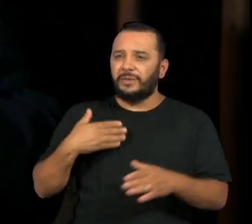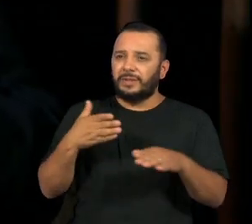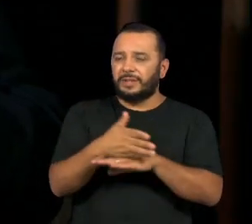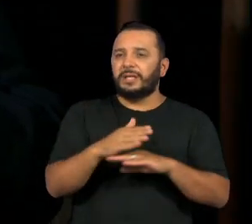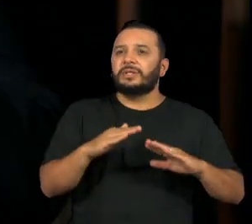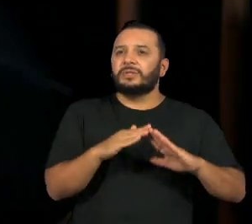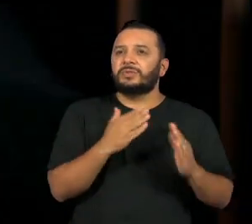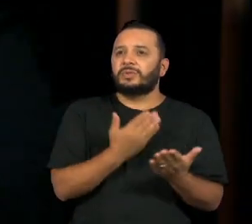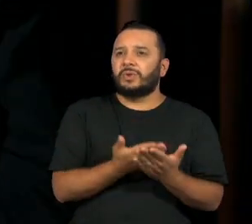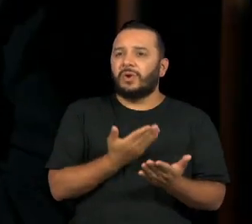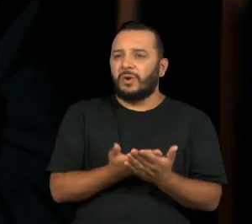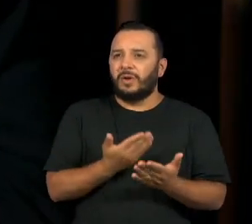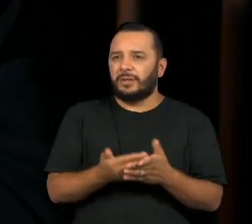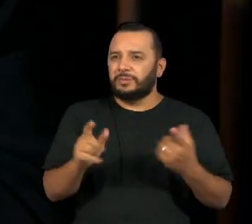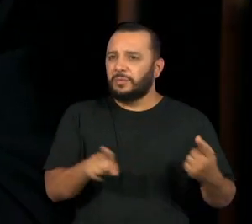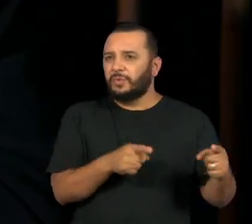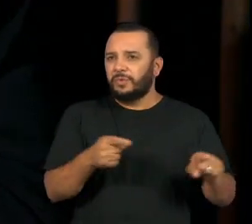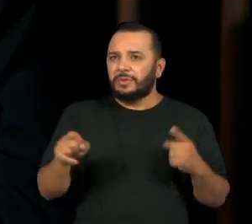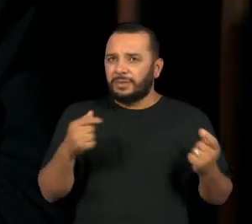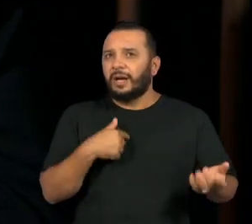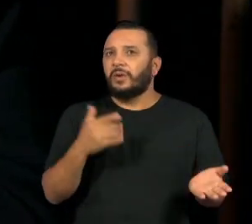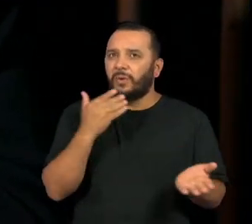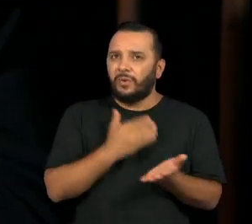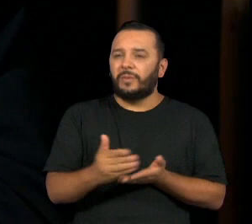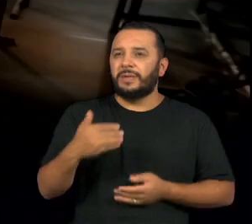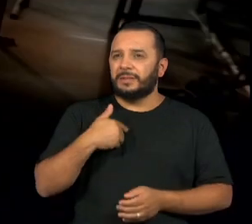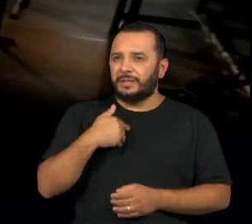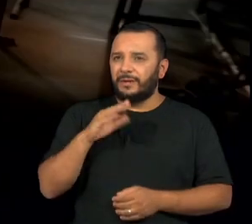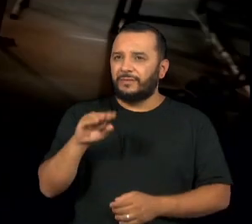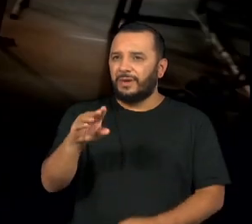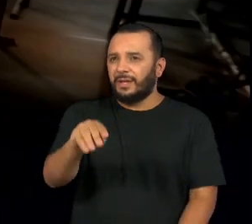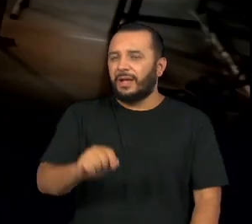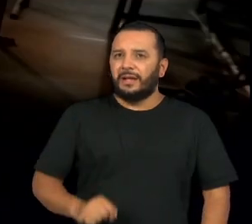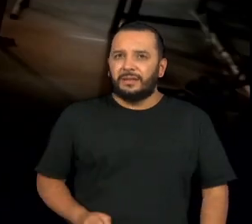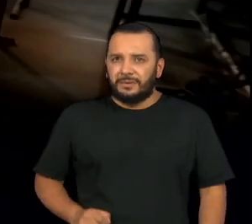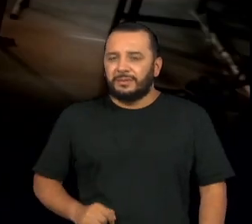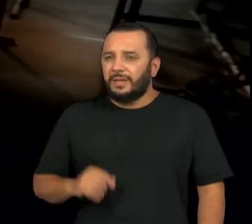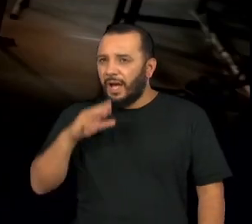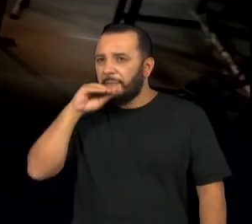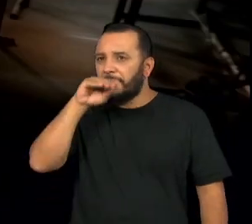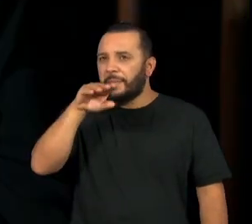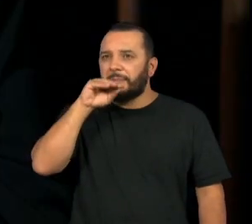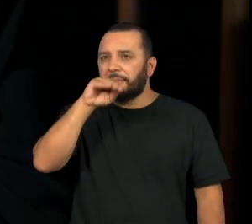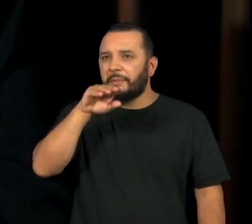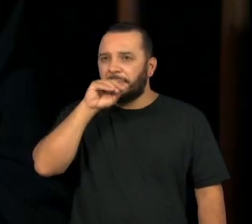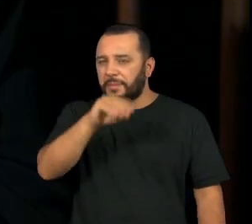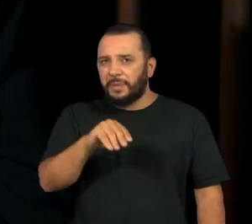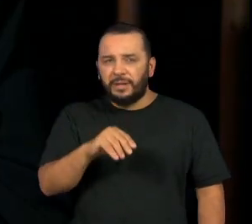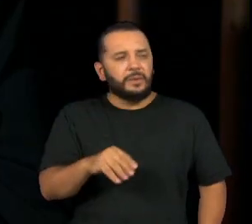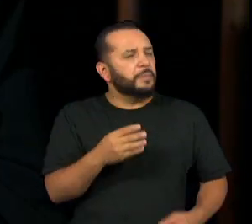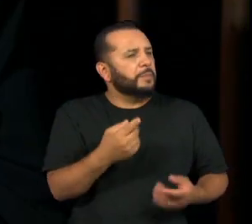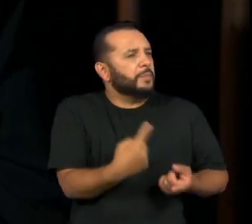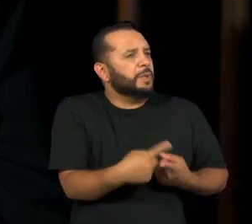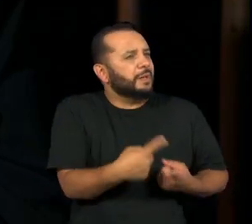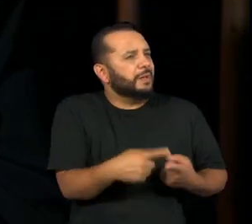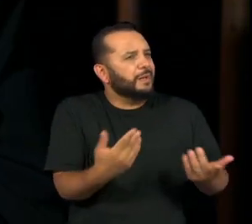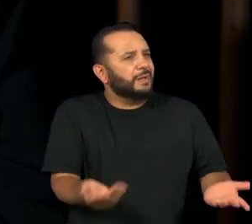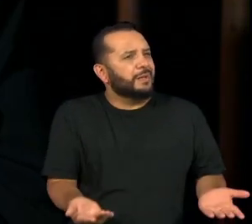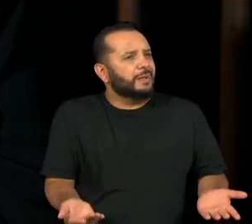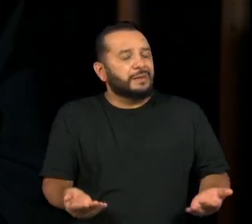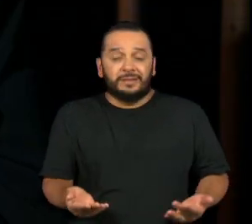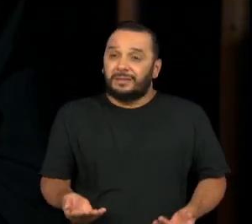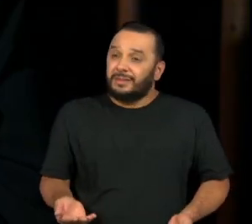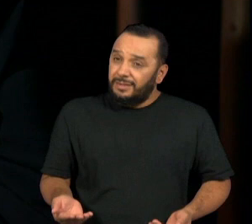música aí eu saí comecei a falar de onde de onde veio isso no meu caso